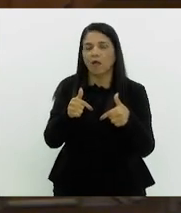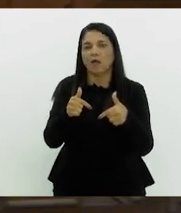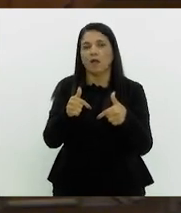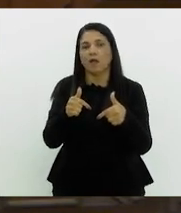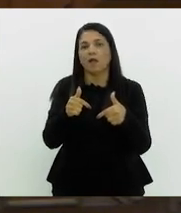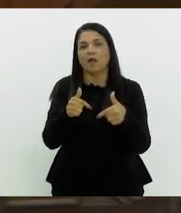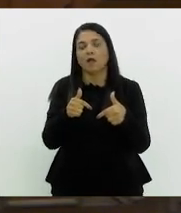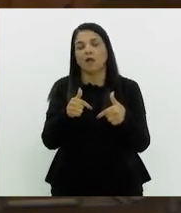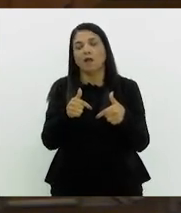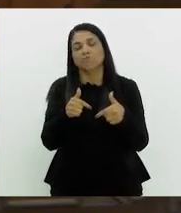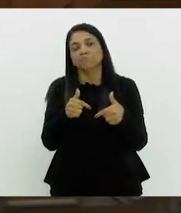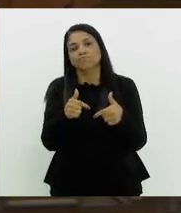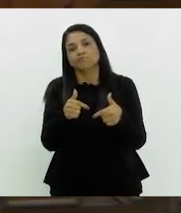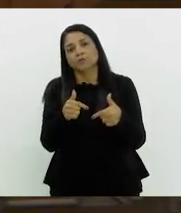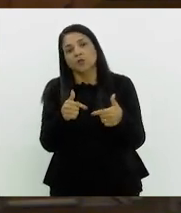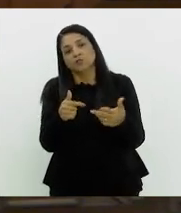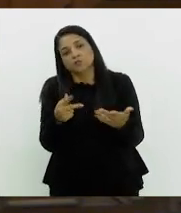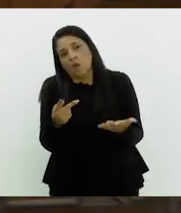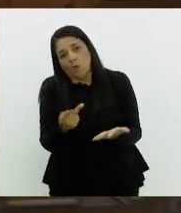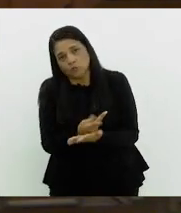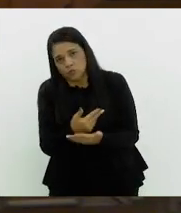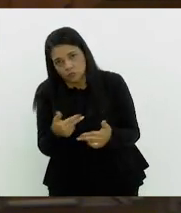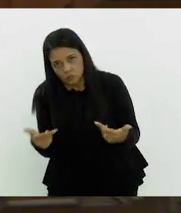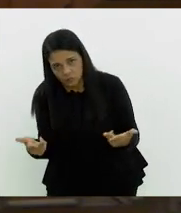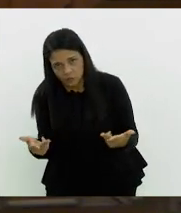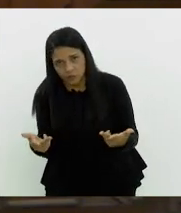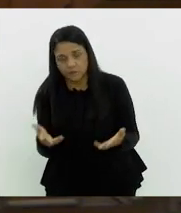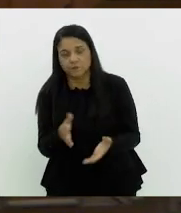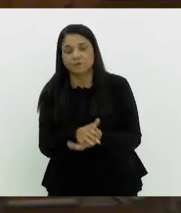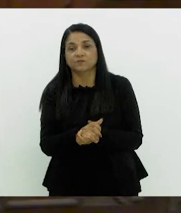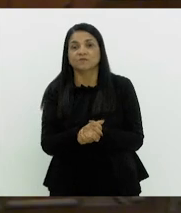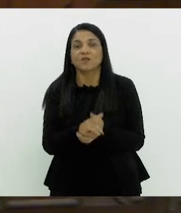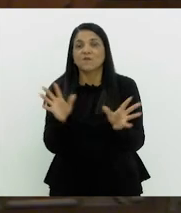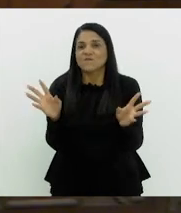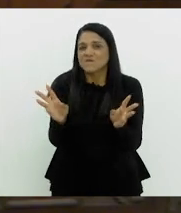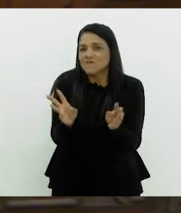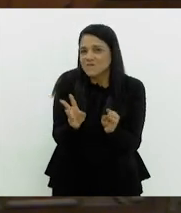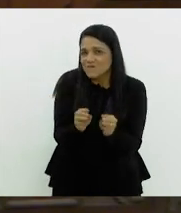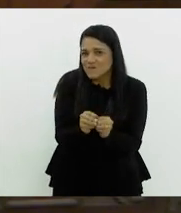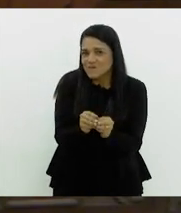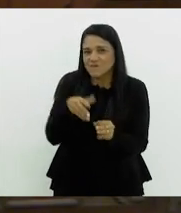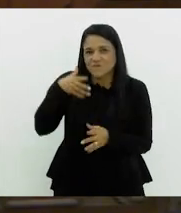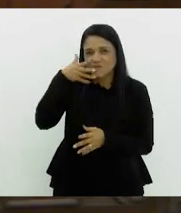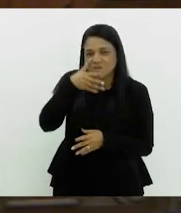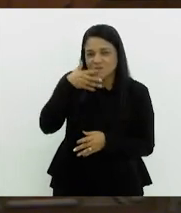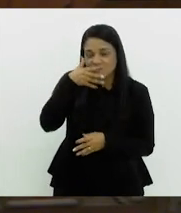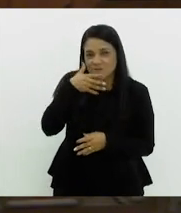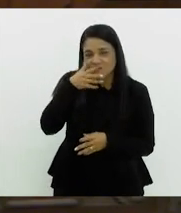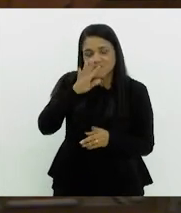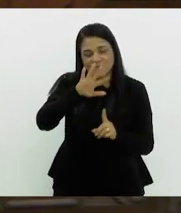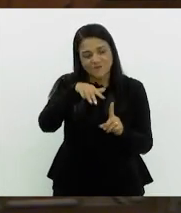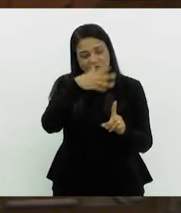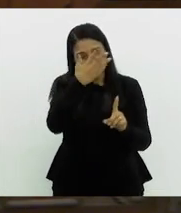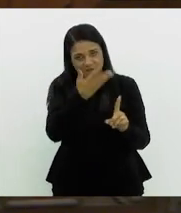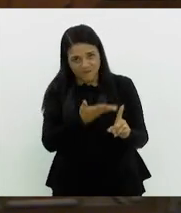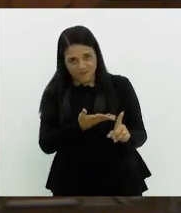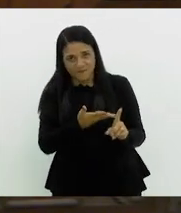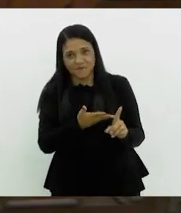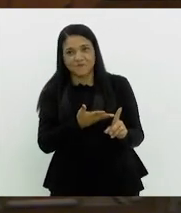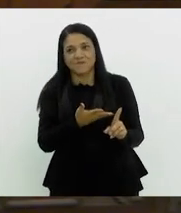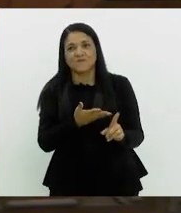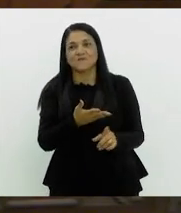esse estiver em jogo. E eu termino essa breve fala saudando na pessoa do